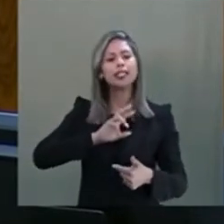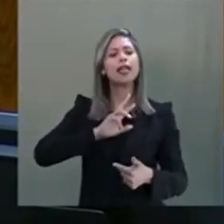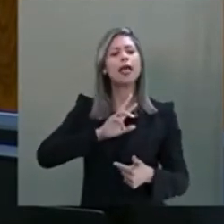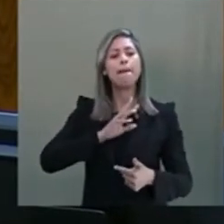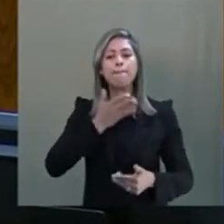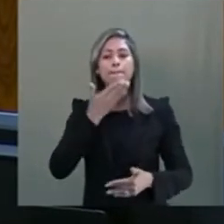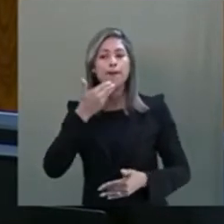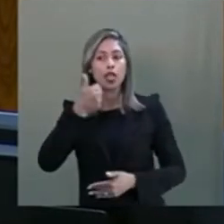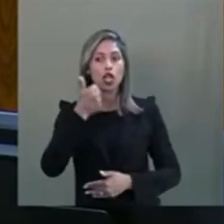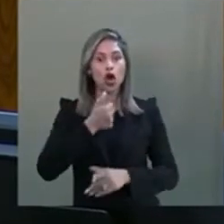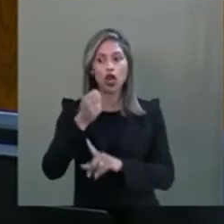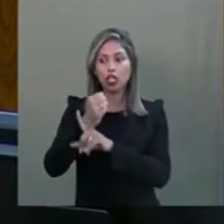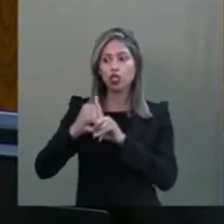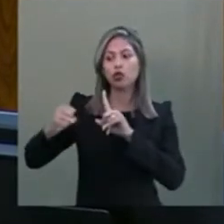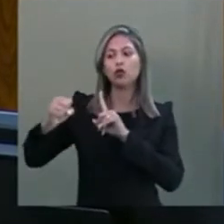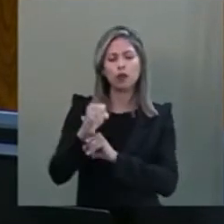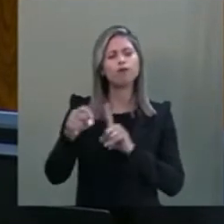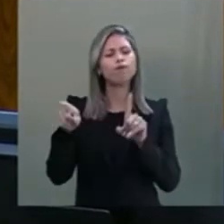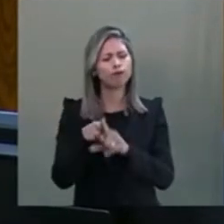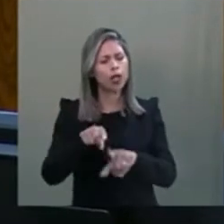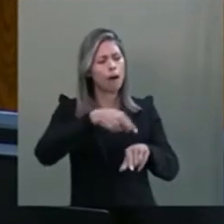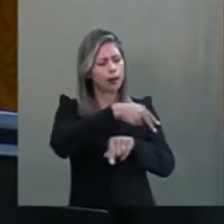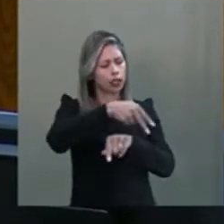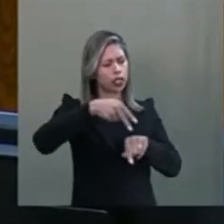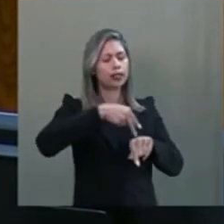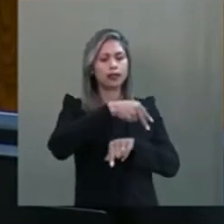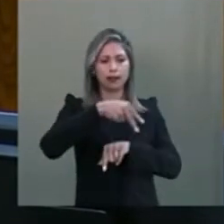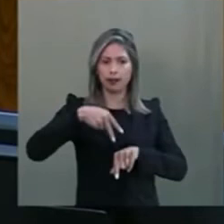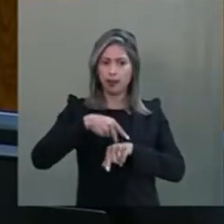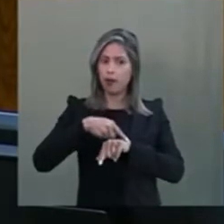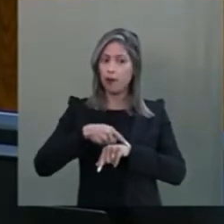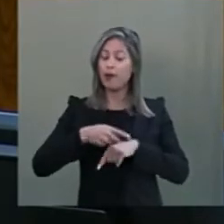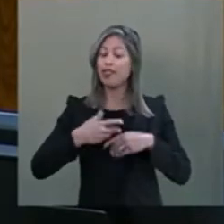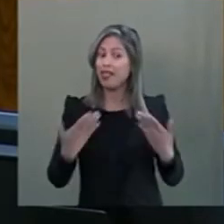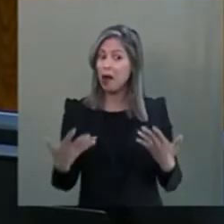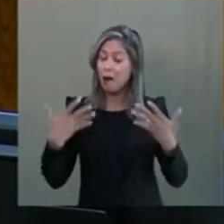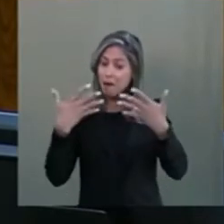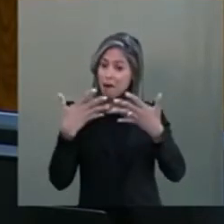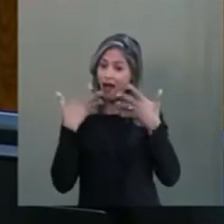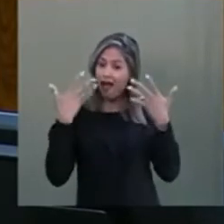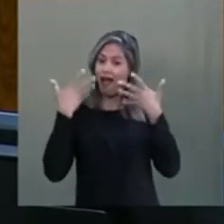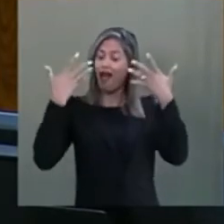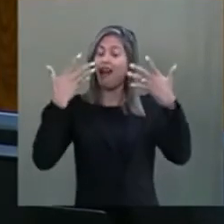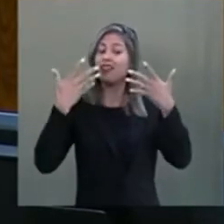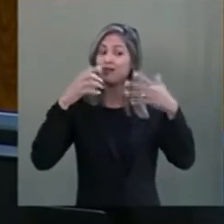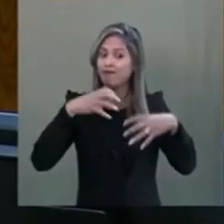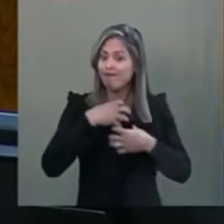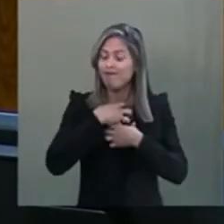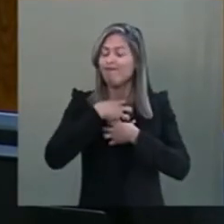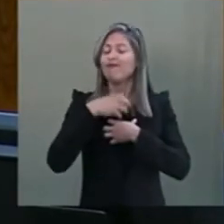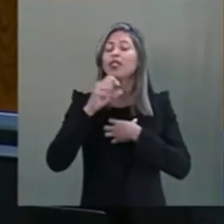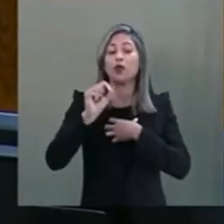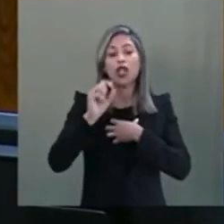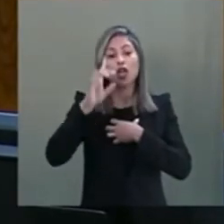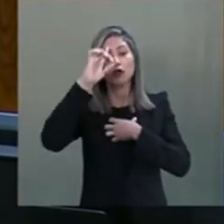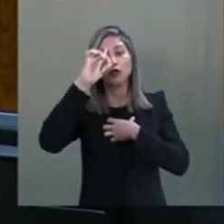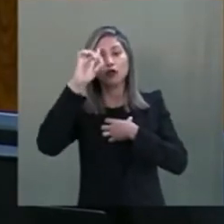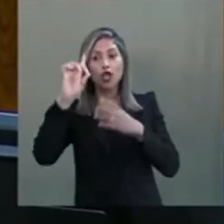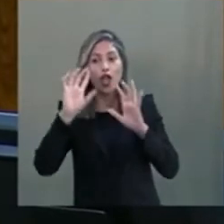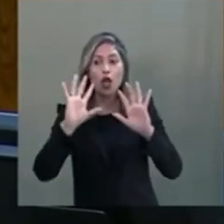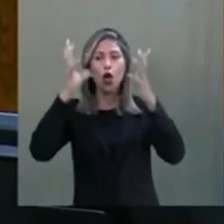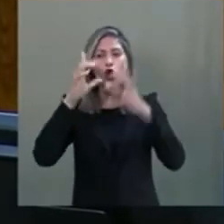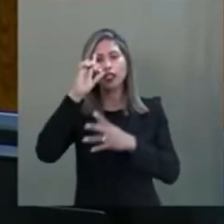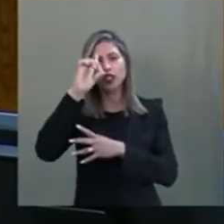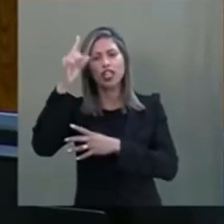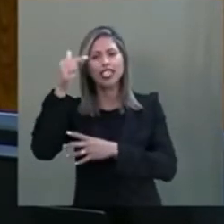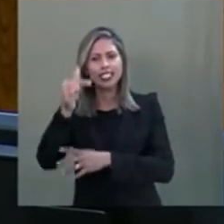nossa sociedade e de nossa nação. O ânimo que emana o 7 de setembro deve